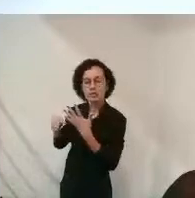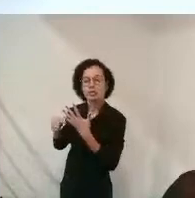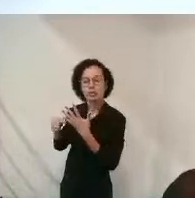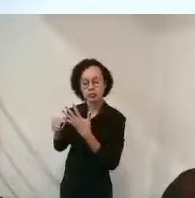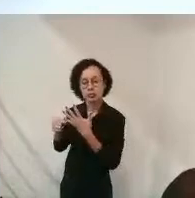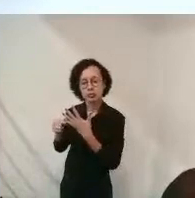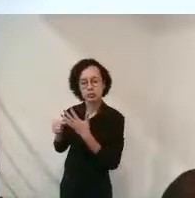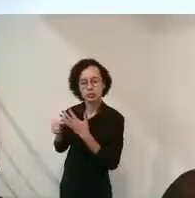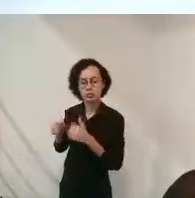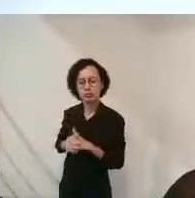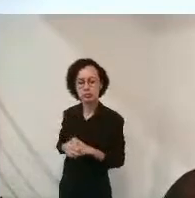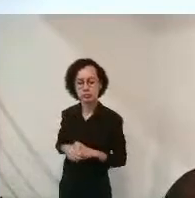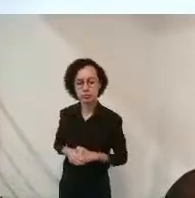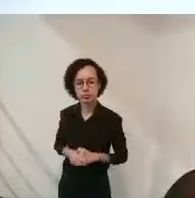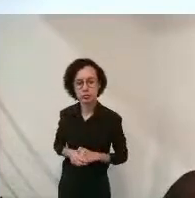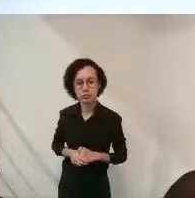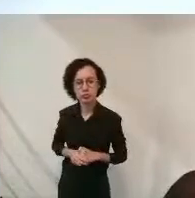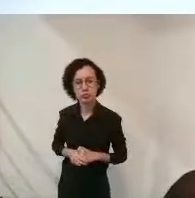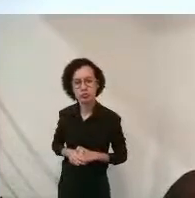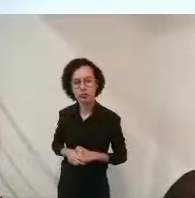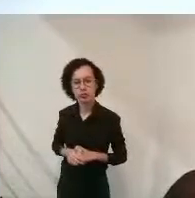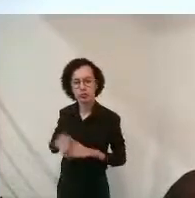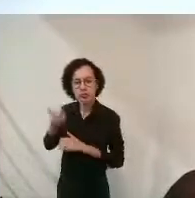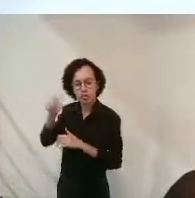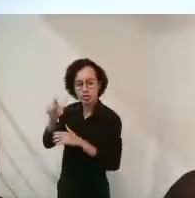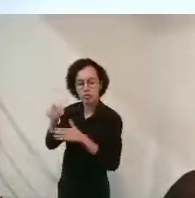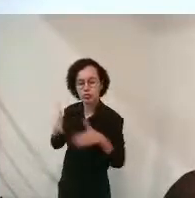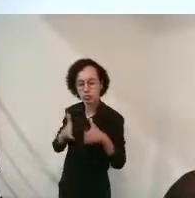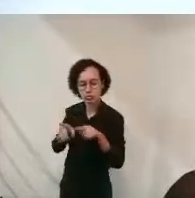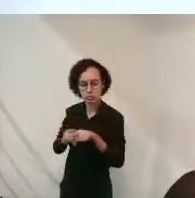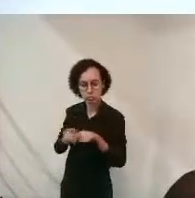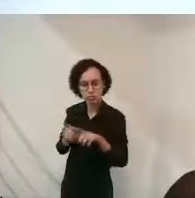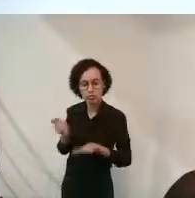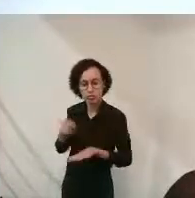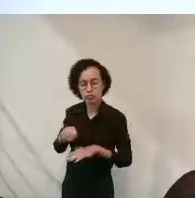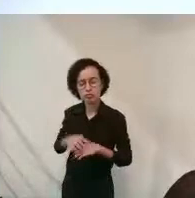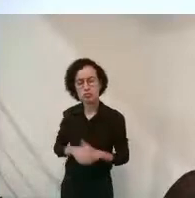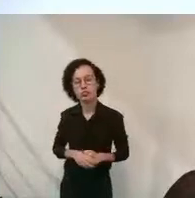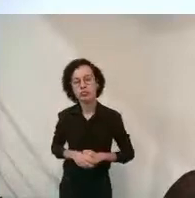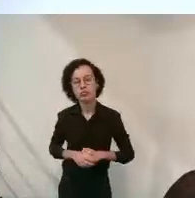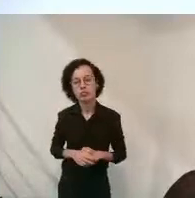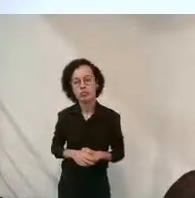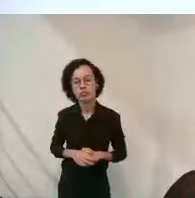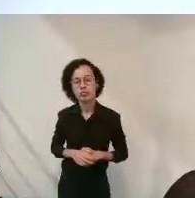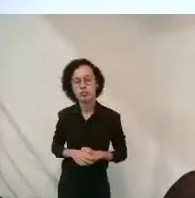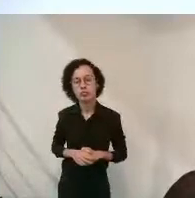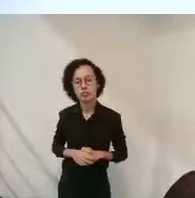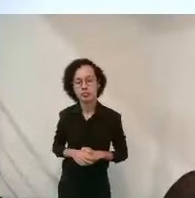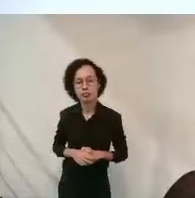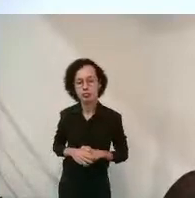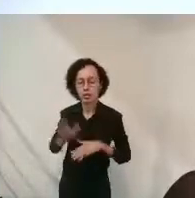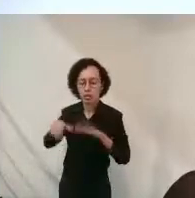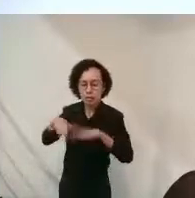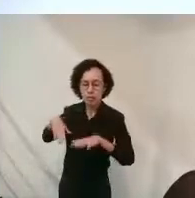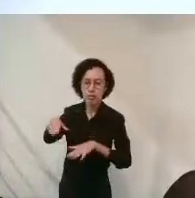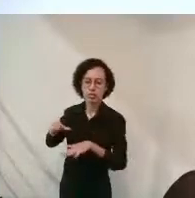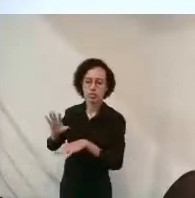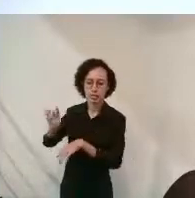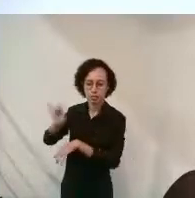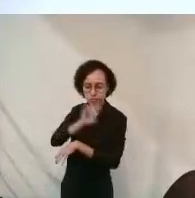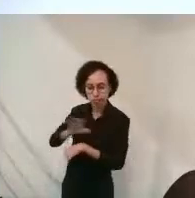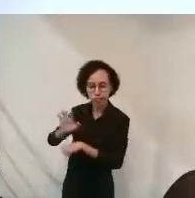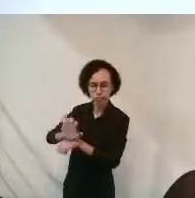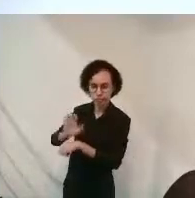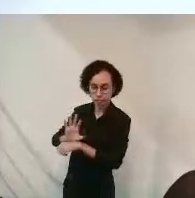cooperativas e catadores. Um outro caminho que é possível, dependendo da realidade de cada estado,